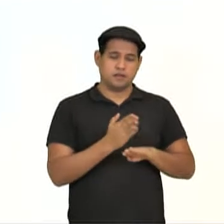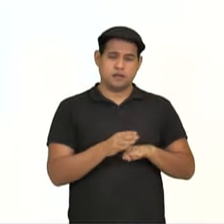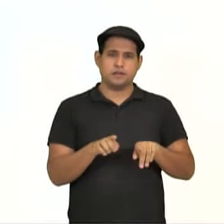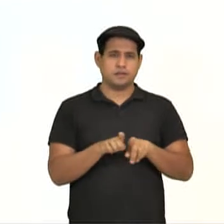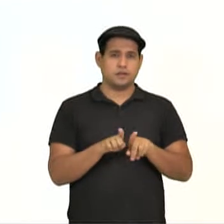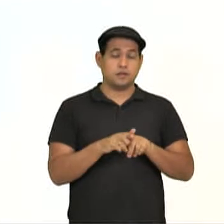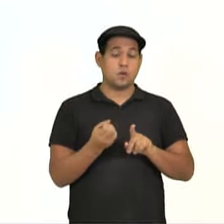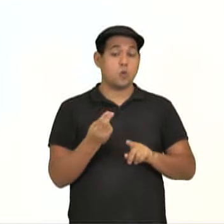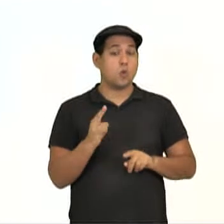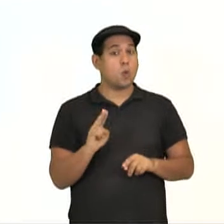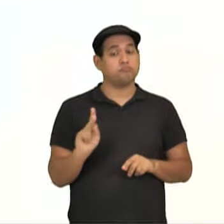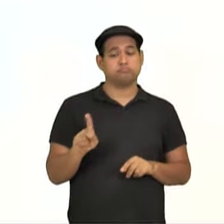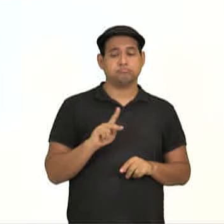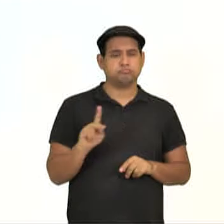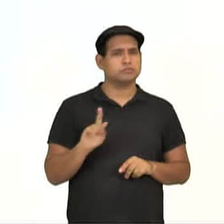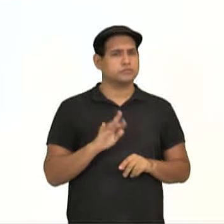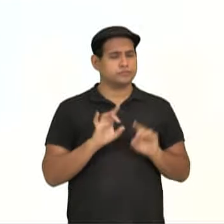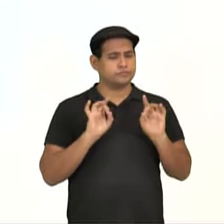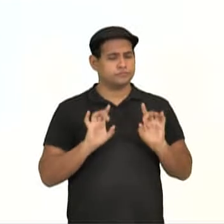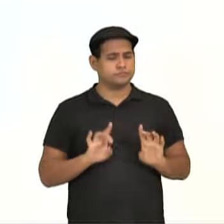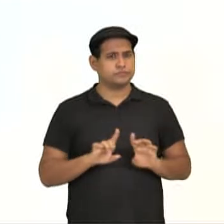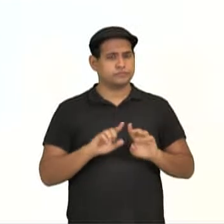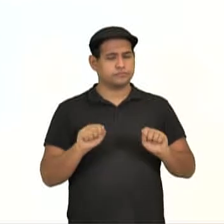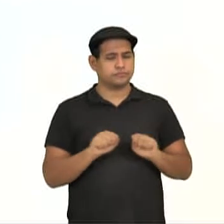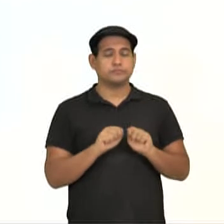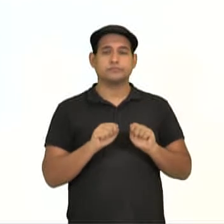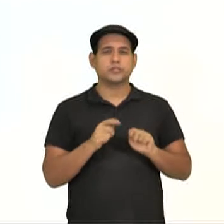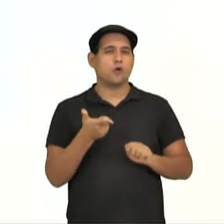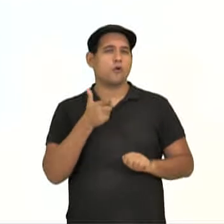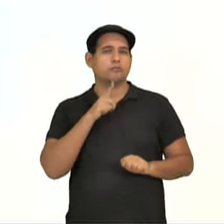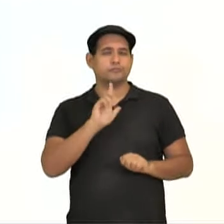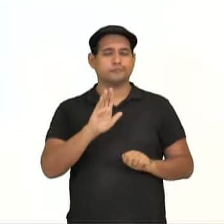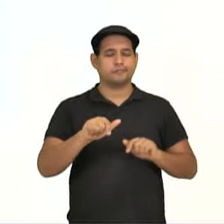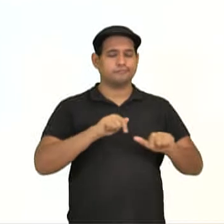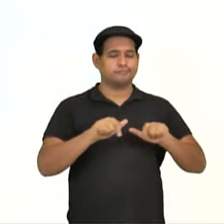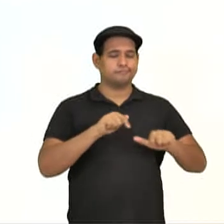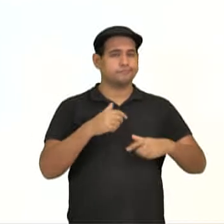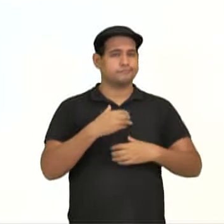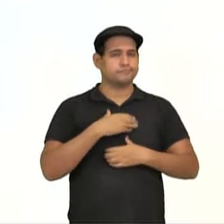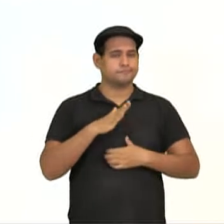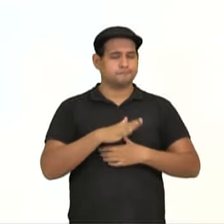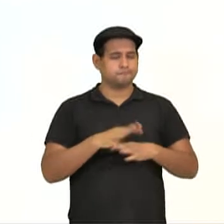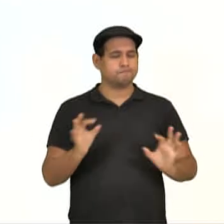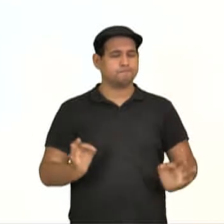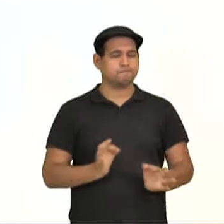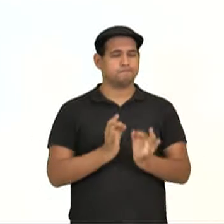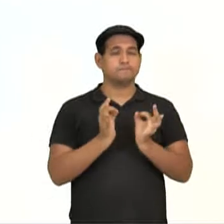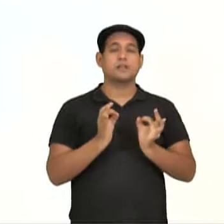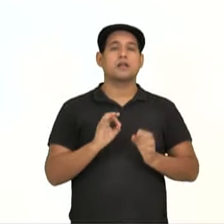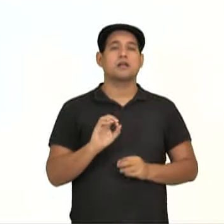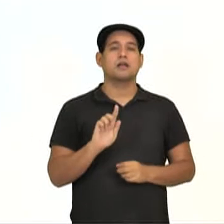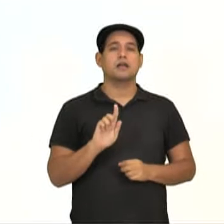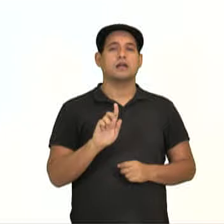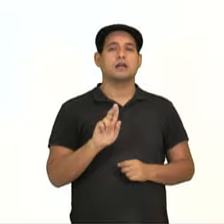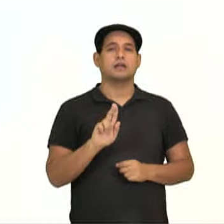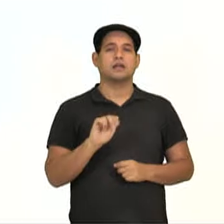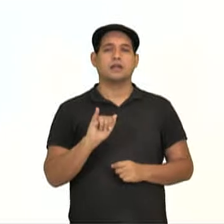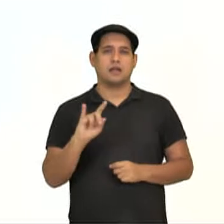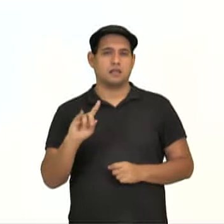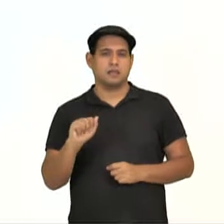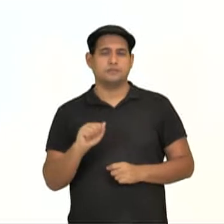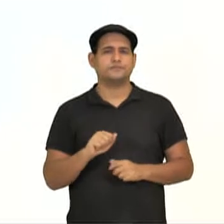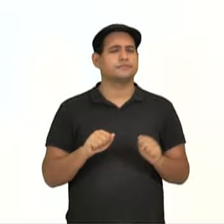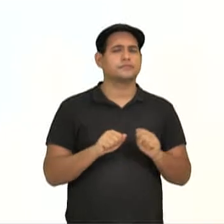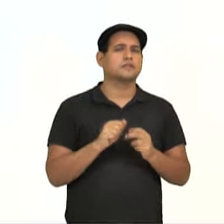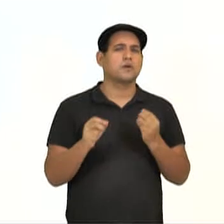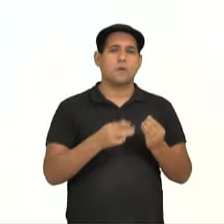praticante ou professor especializado. Então, vocês conseguem trabalhar dessa forma a meditação guiada, tá? Ela costuma ser